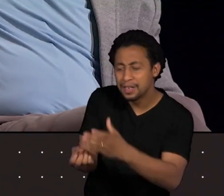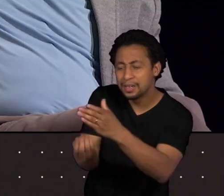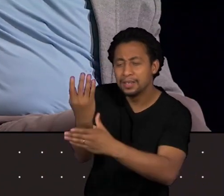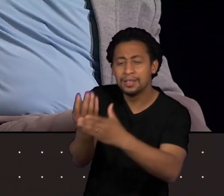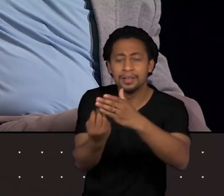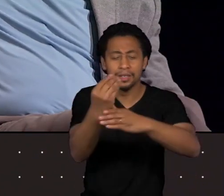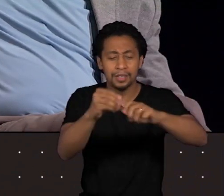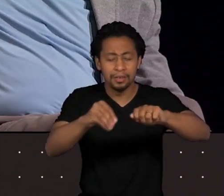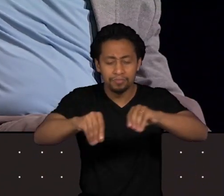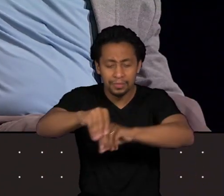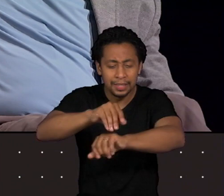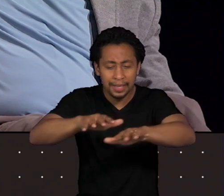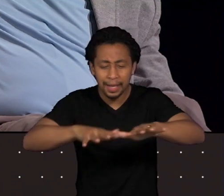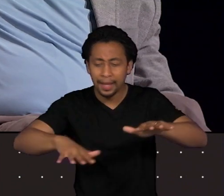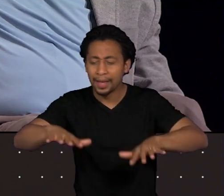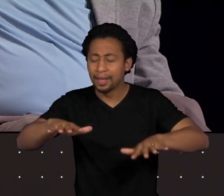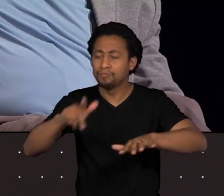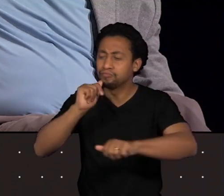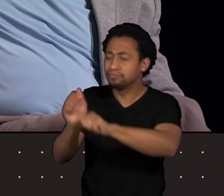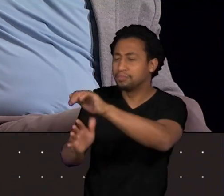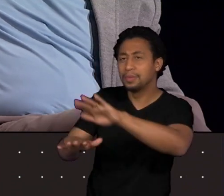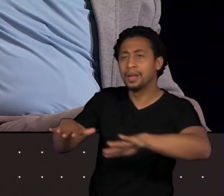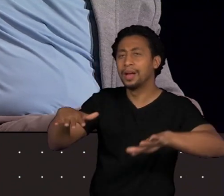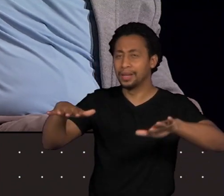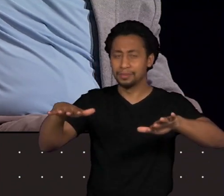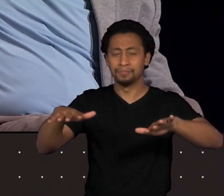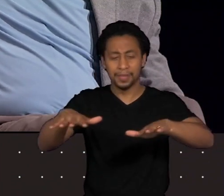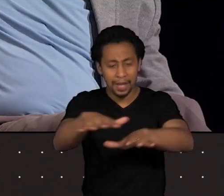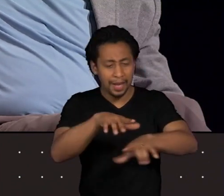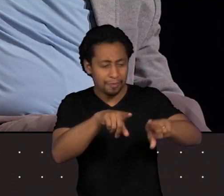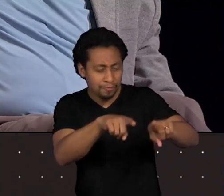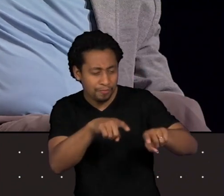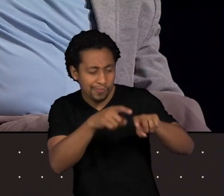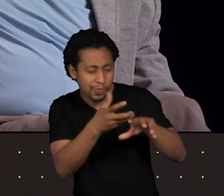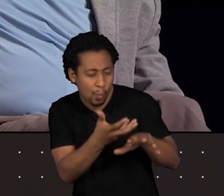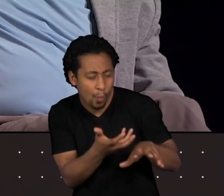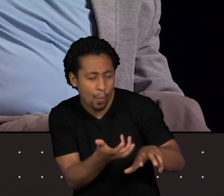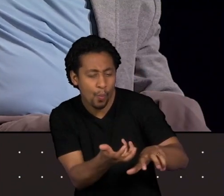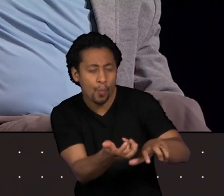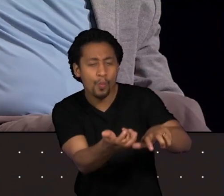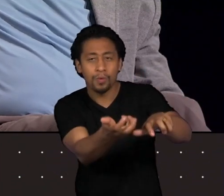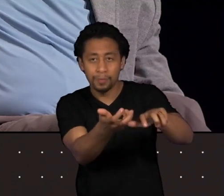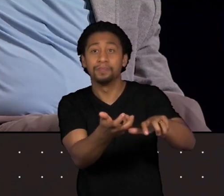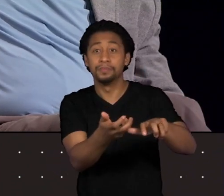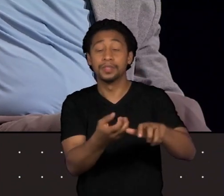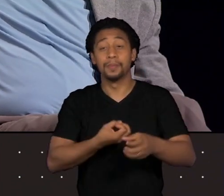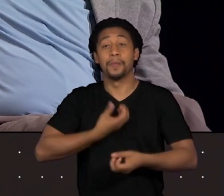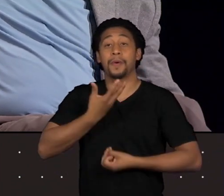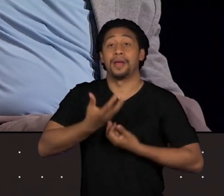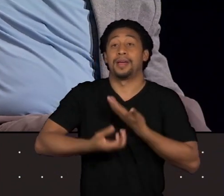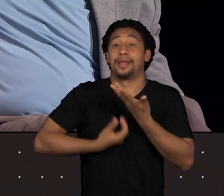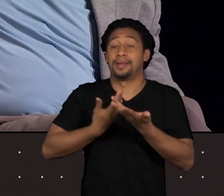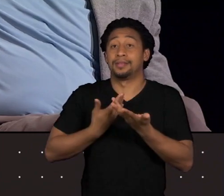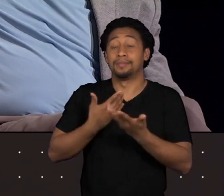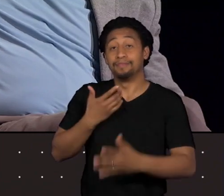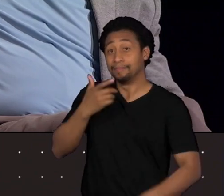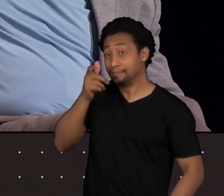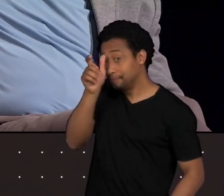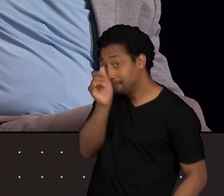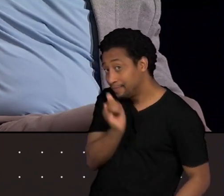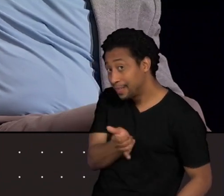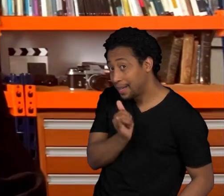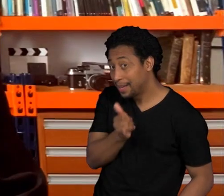Antônio mar Sertão Antônio lírico Poeta Antônio narrador brincalhão